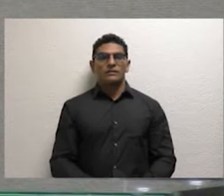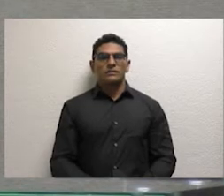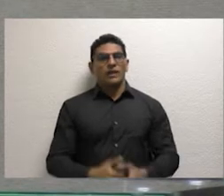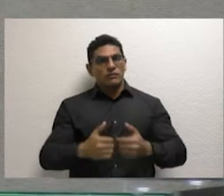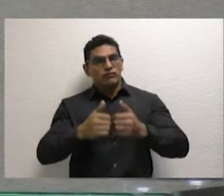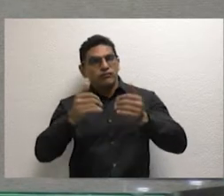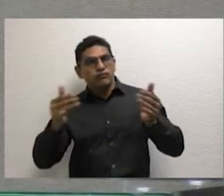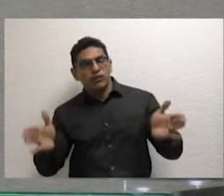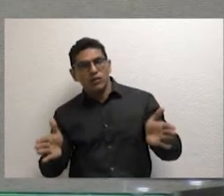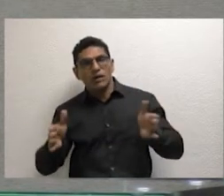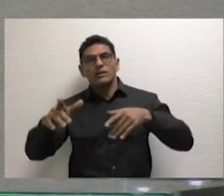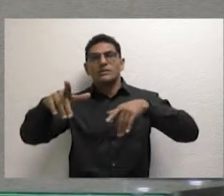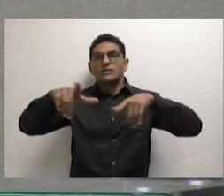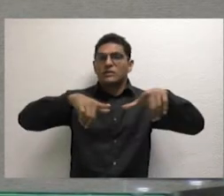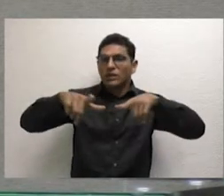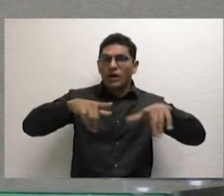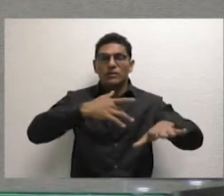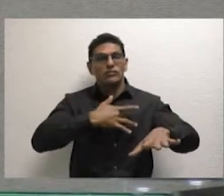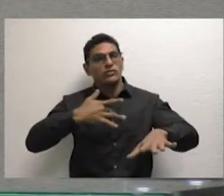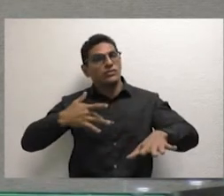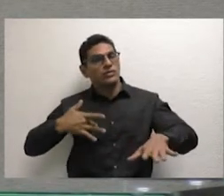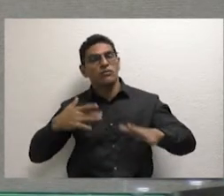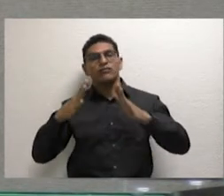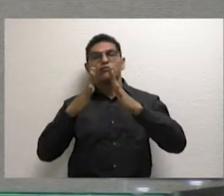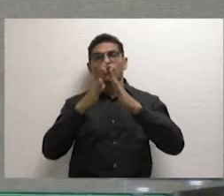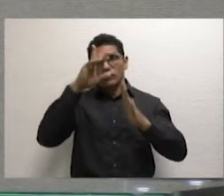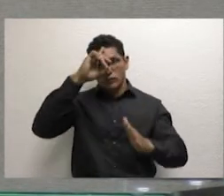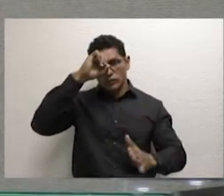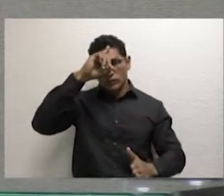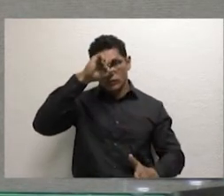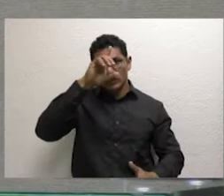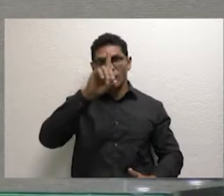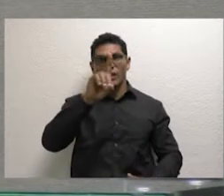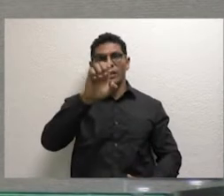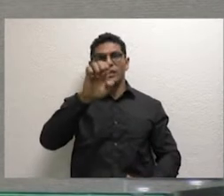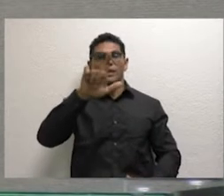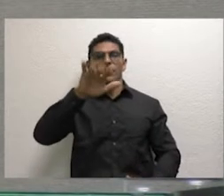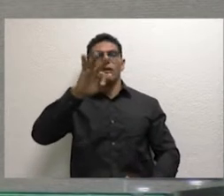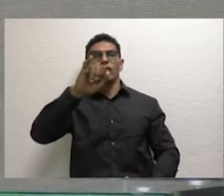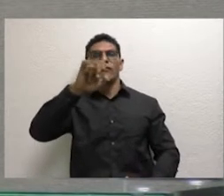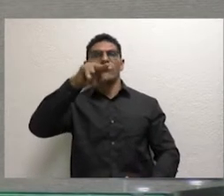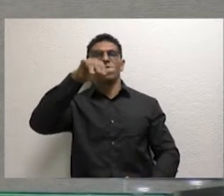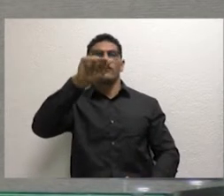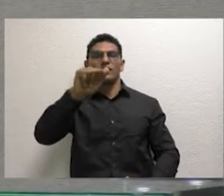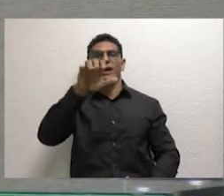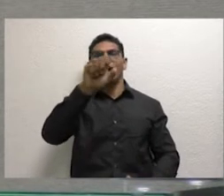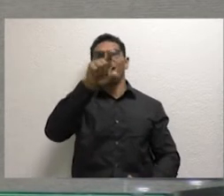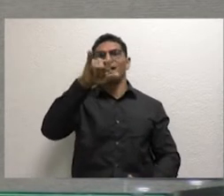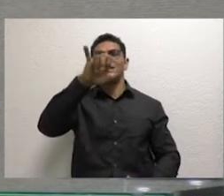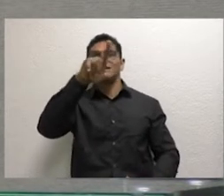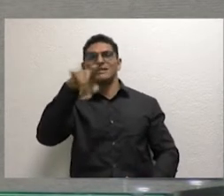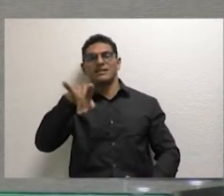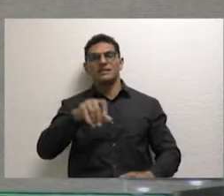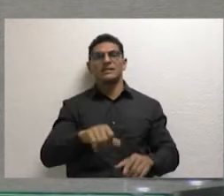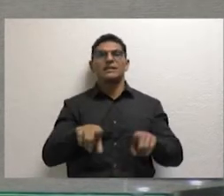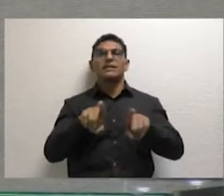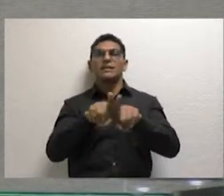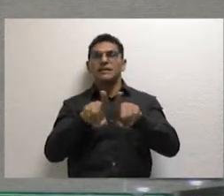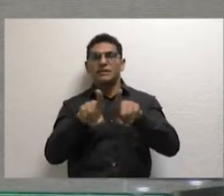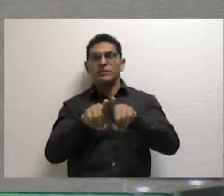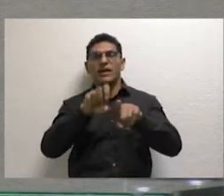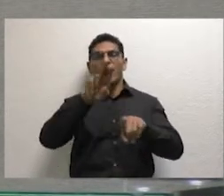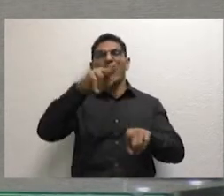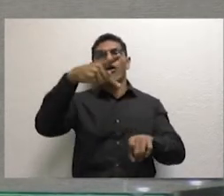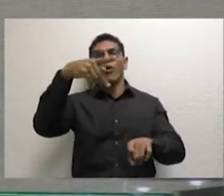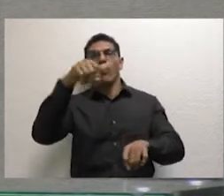Hospital e Pronto Socorro Delfina Aziz, bem como a UPA Campo Salles.